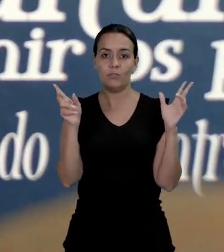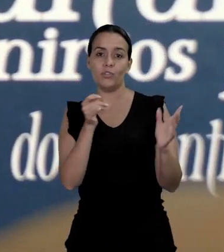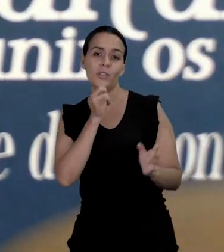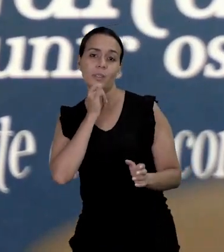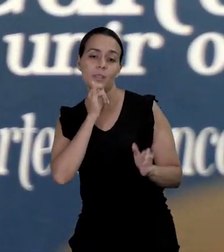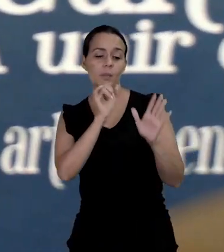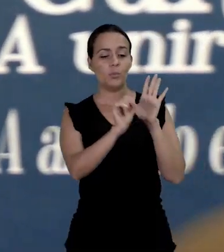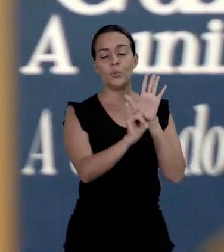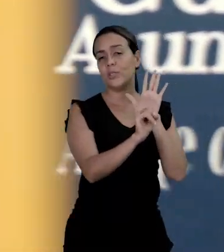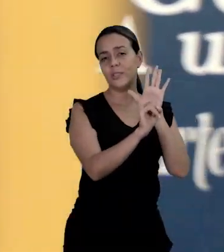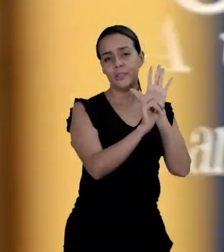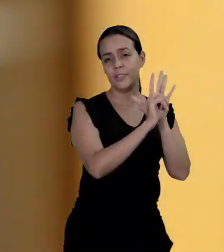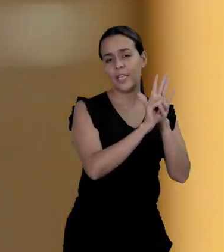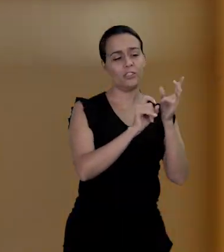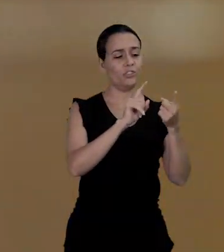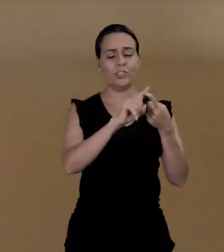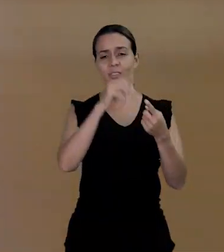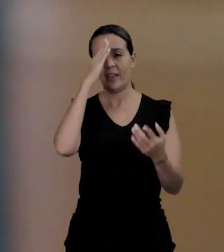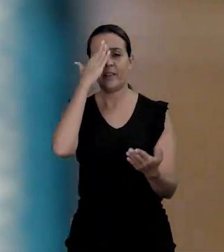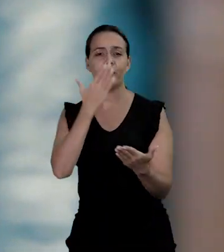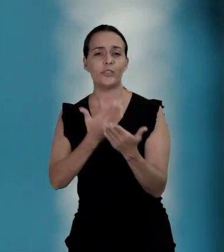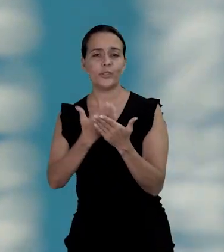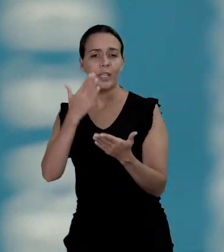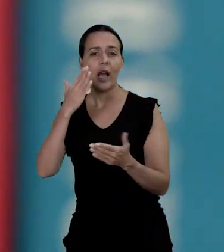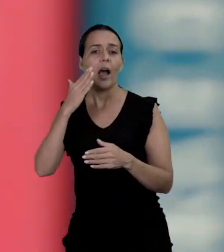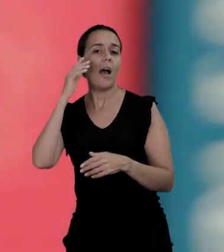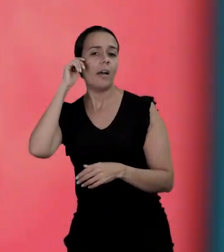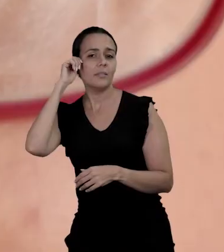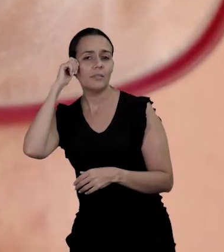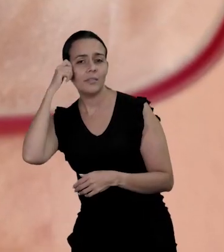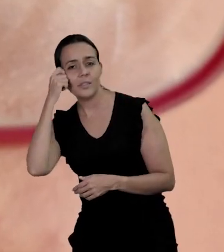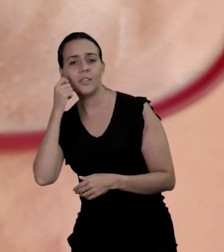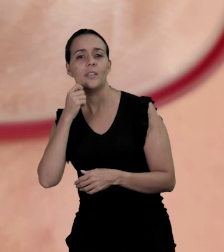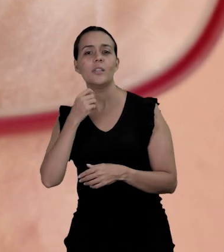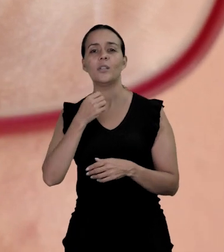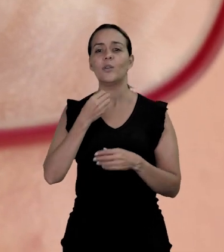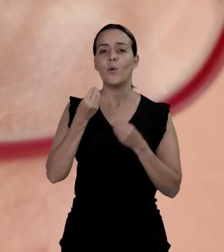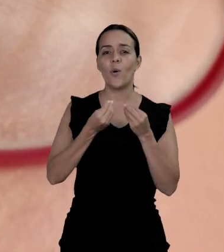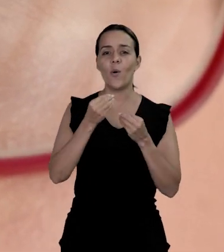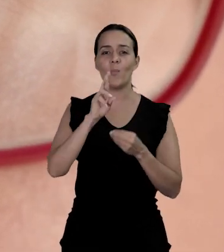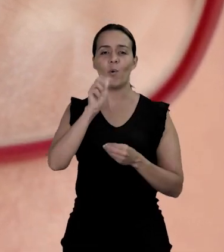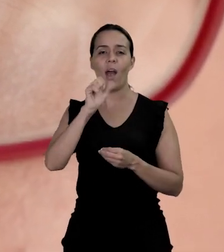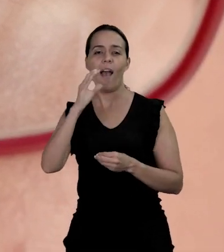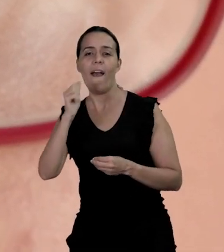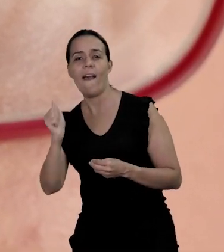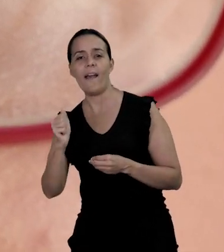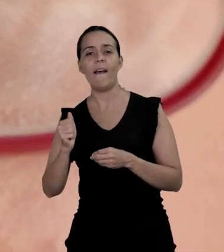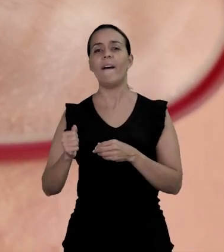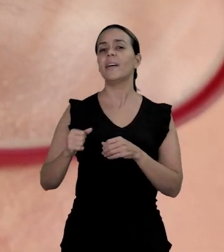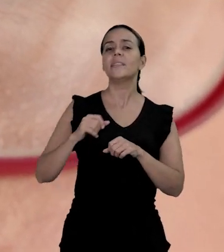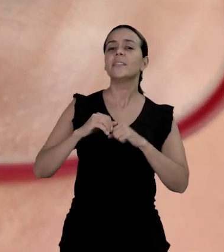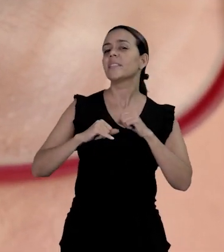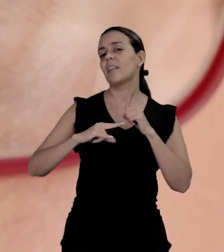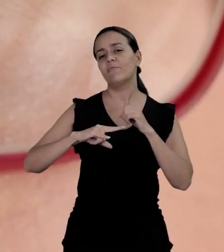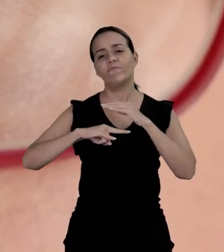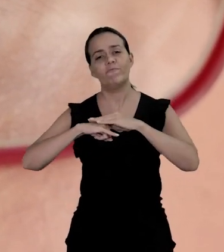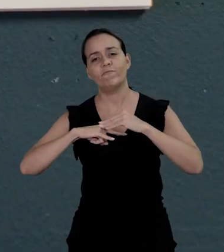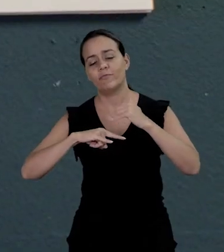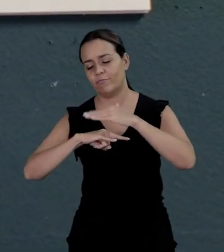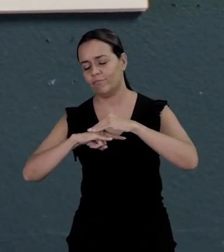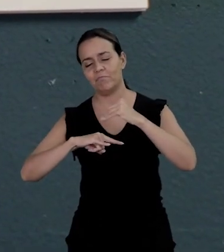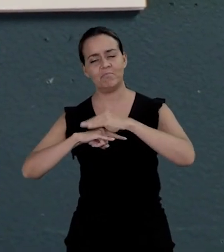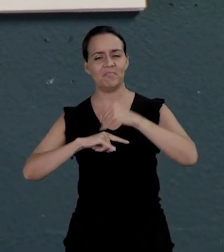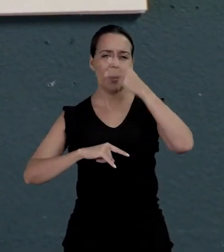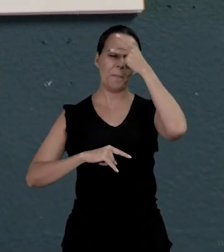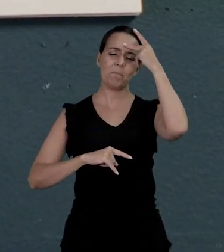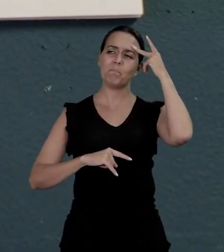possíveis, questões como identidade, orientação, credo, raça, maneiras que estão no mundo, se são veganas, se são